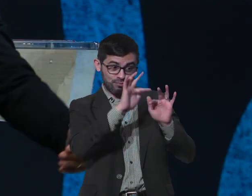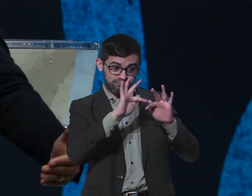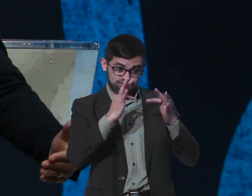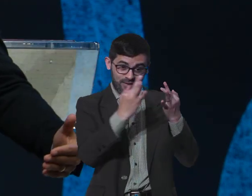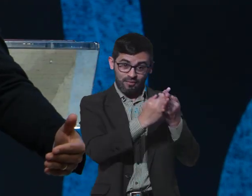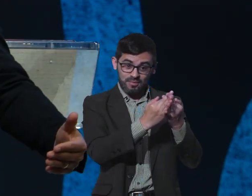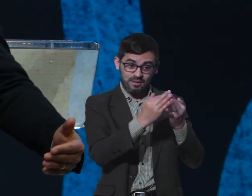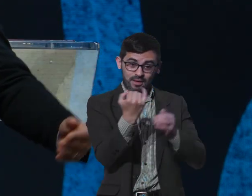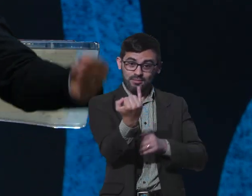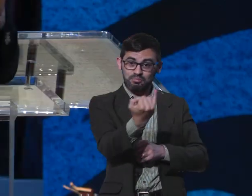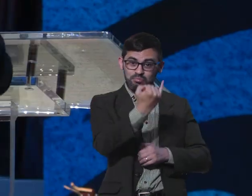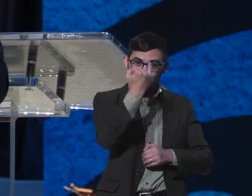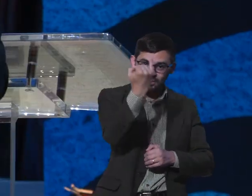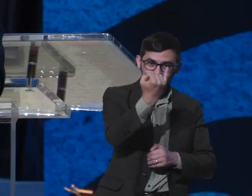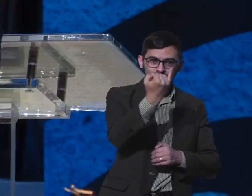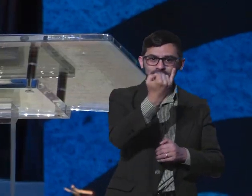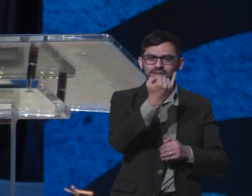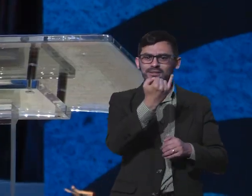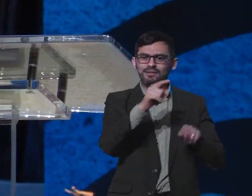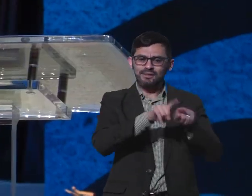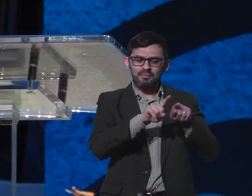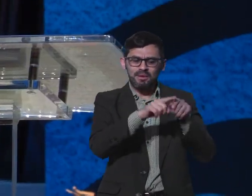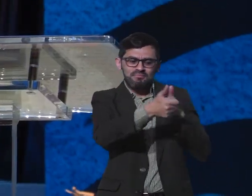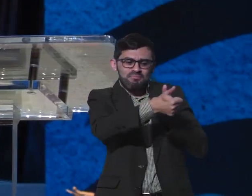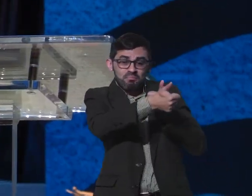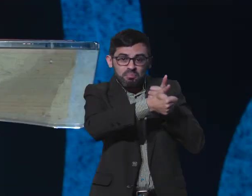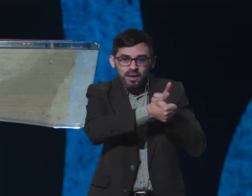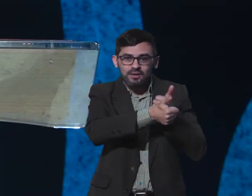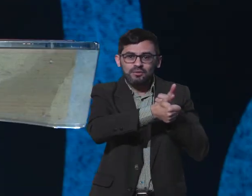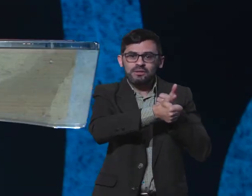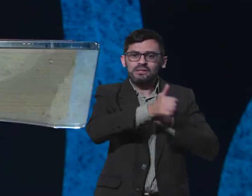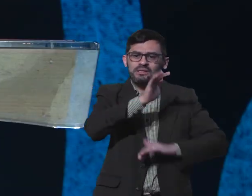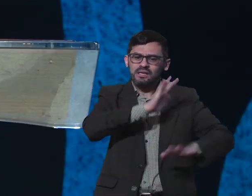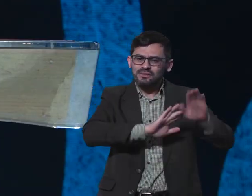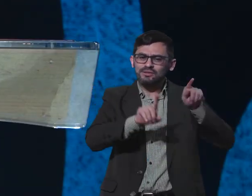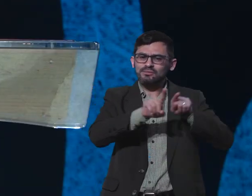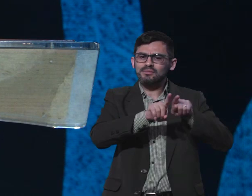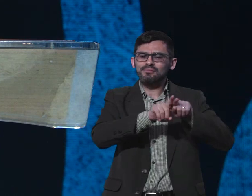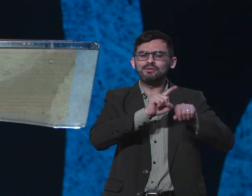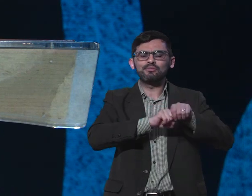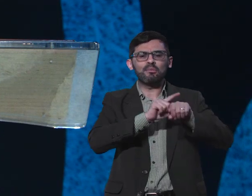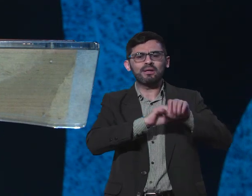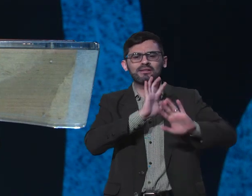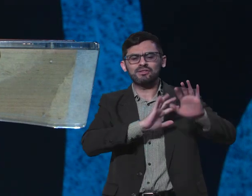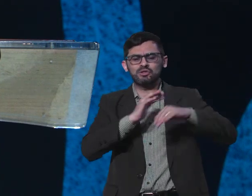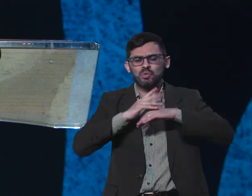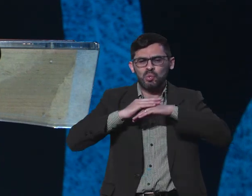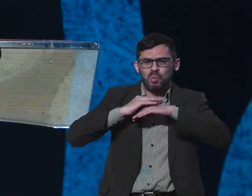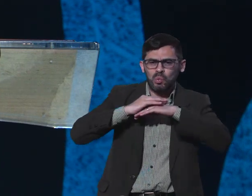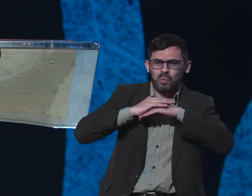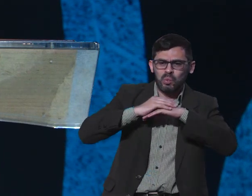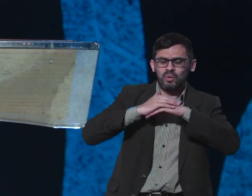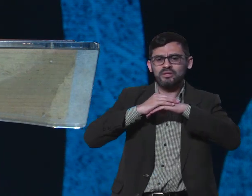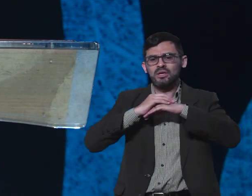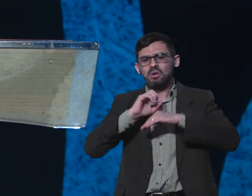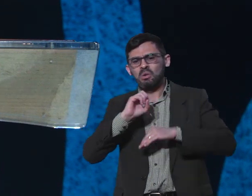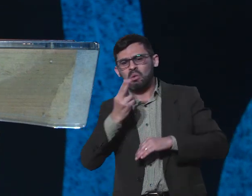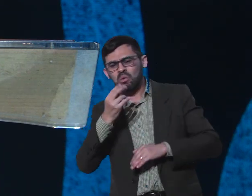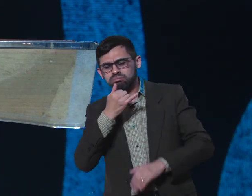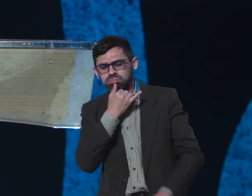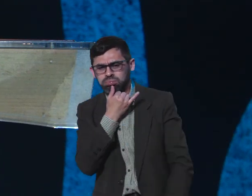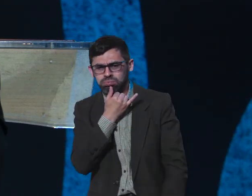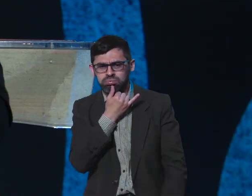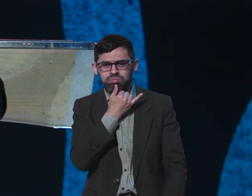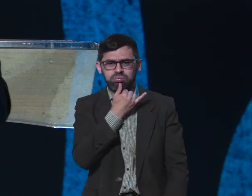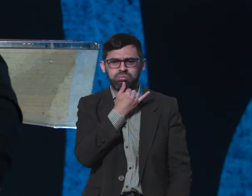te amam, que estão lá do seu lado quando você está doente, está